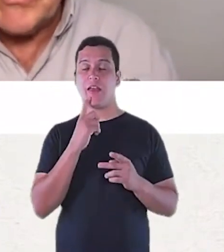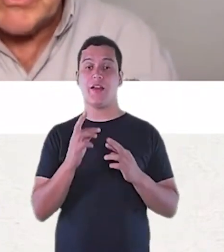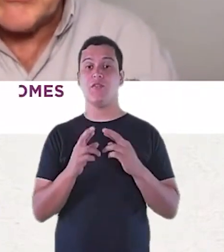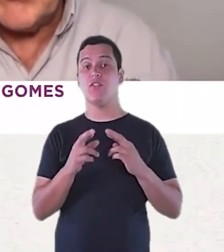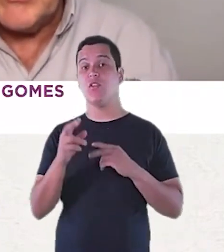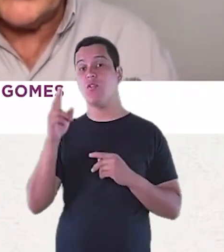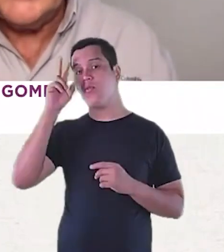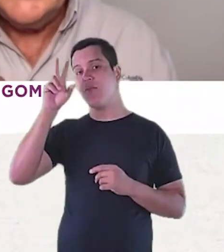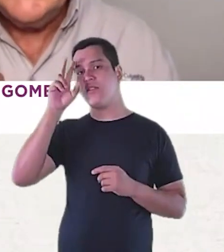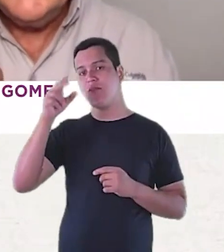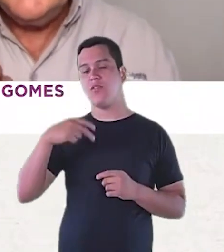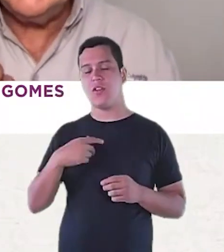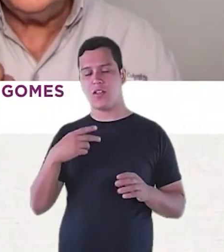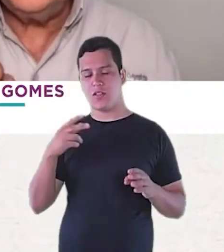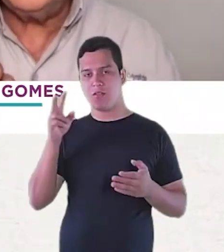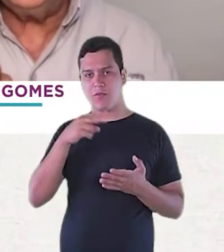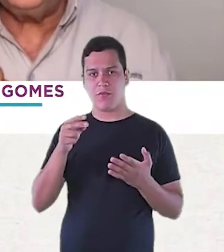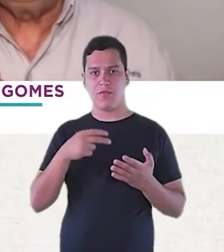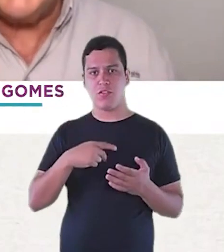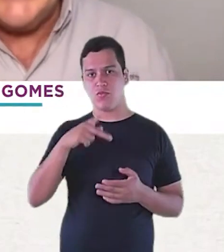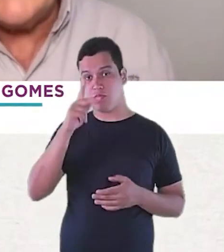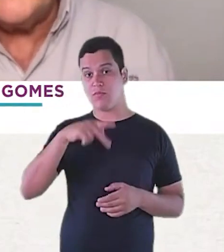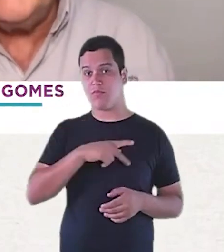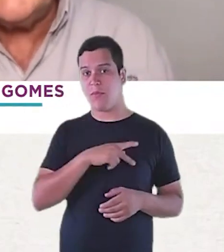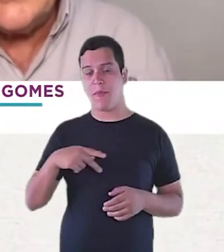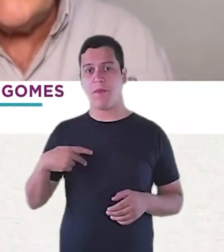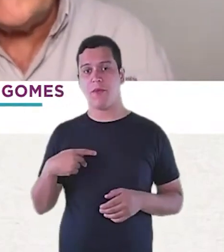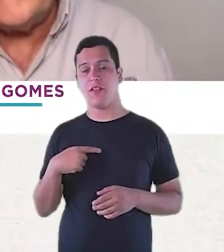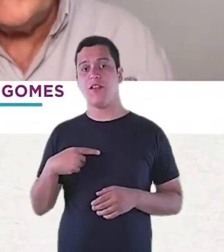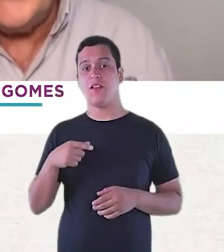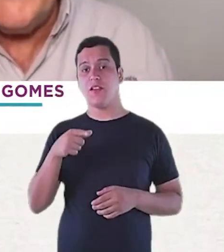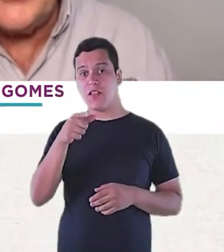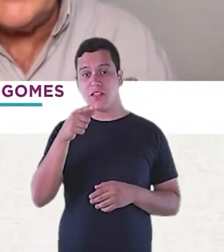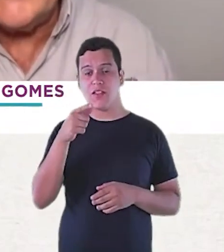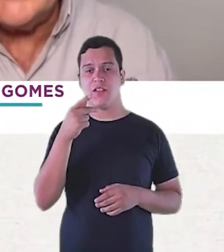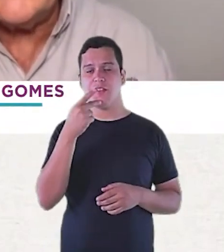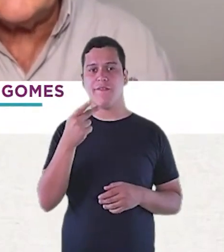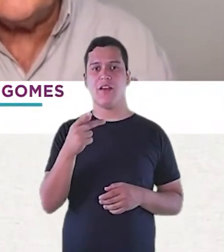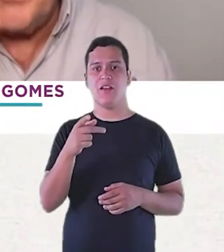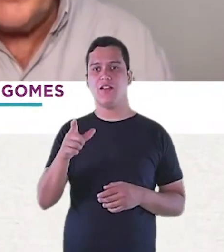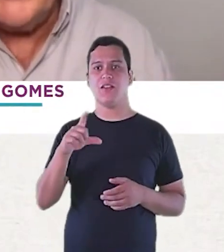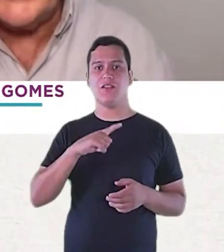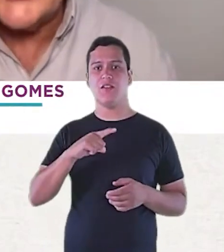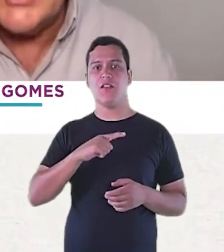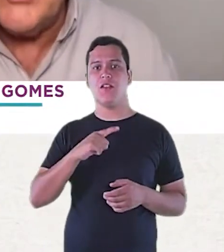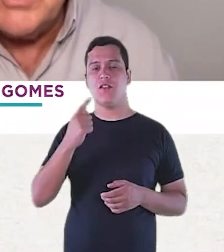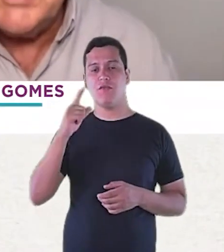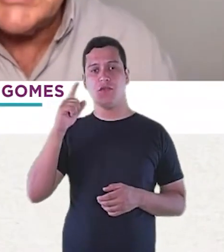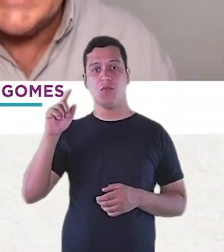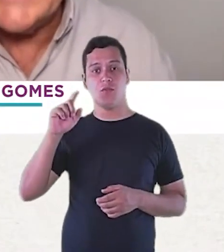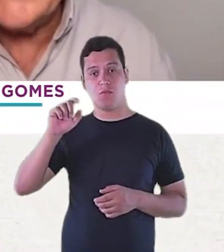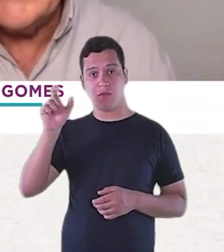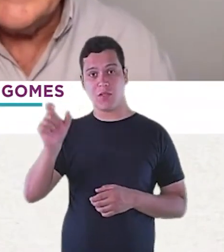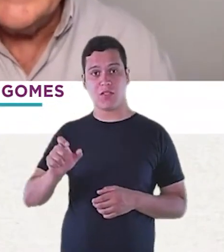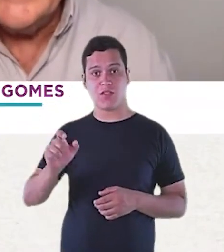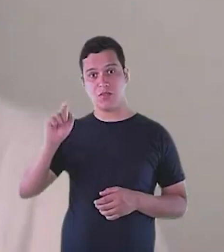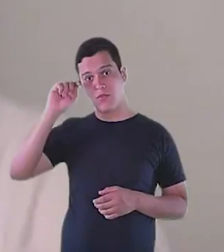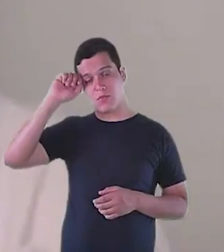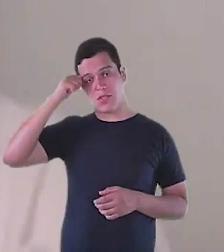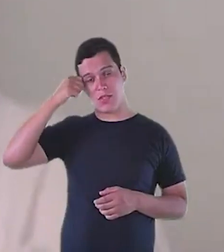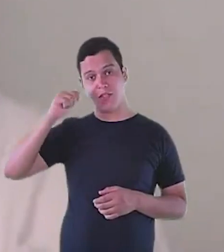do começo do século XVIII, em que ele diz que foi um mulato, um mestiço, um afrodescendente que foi o primeiro a achar ouro em Minas